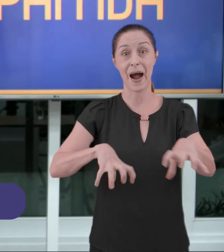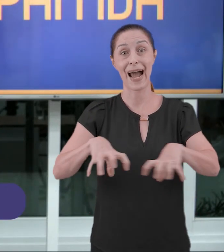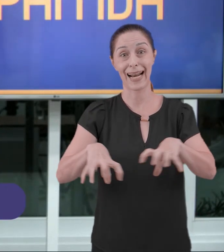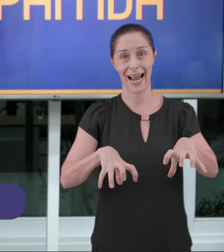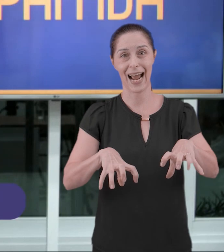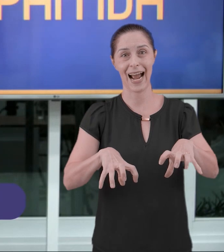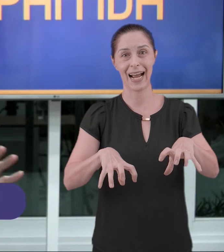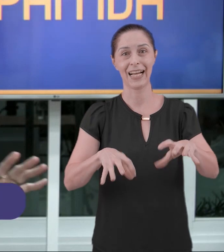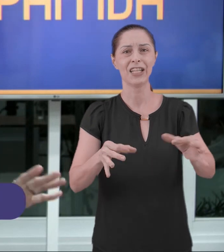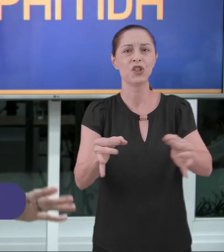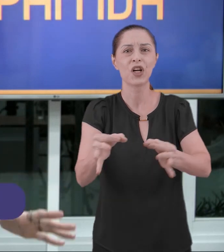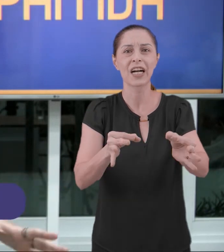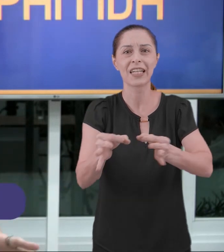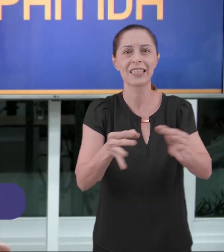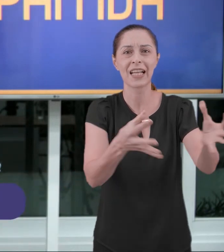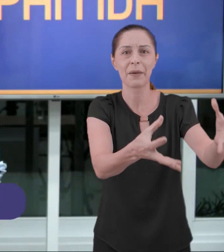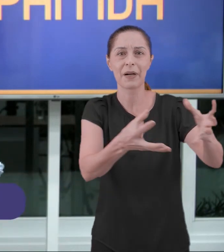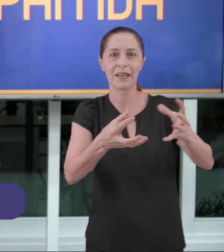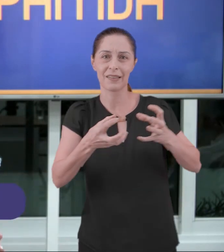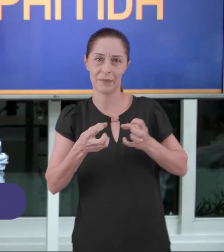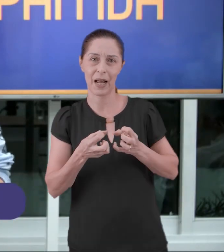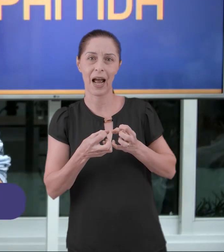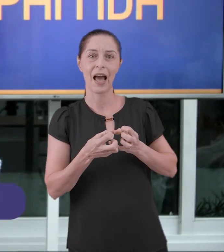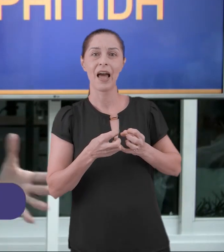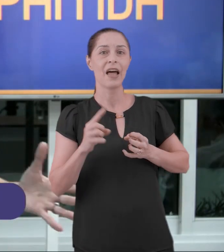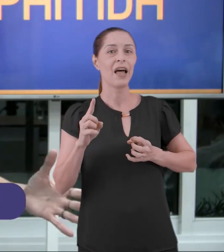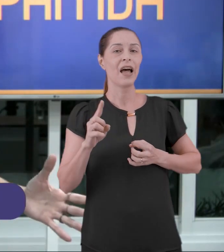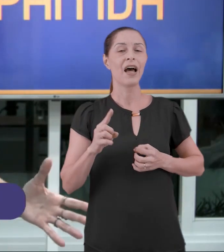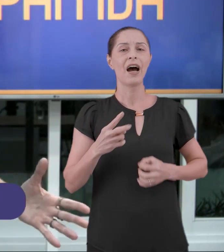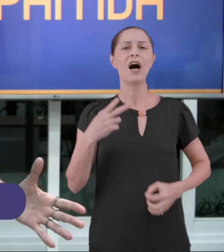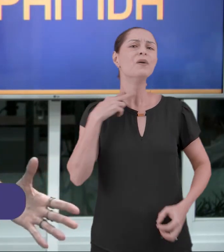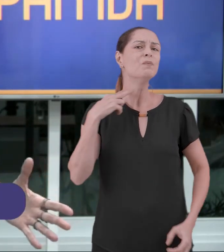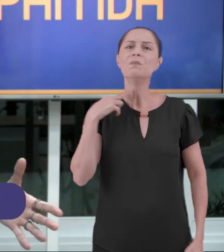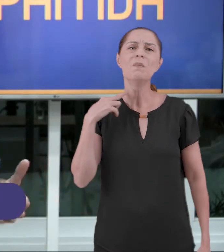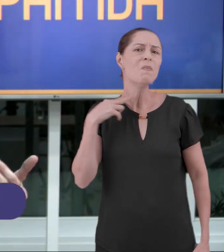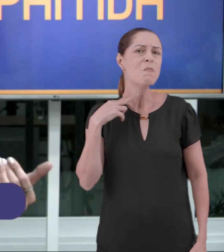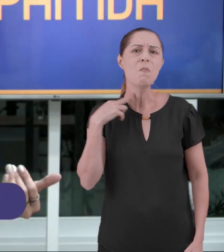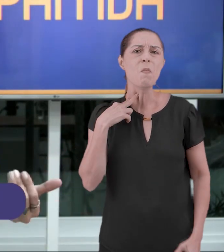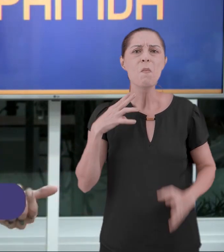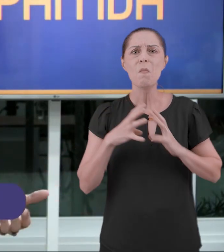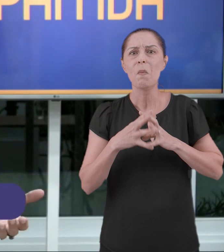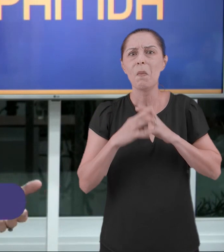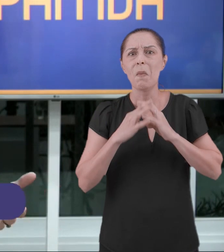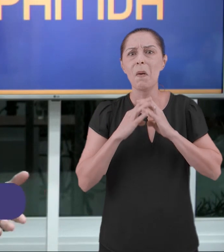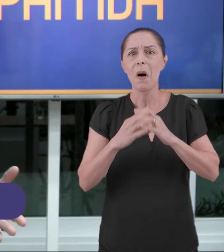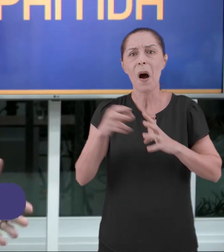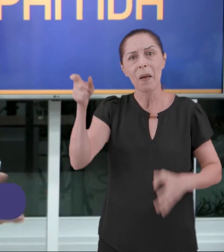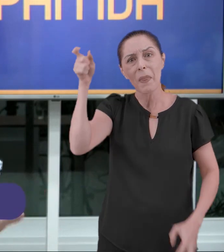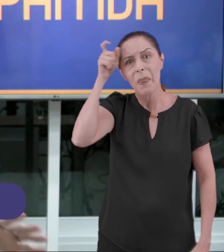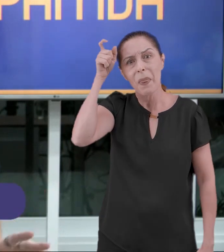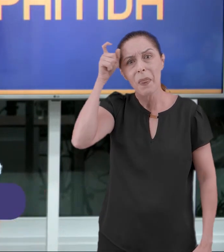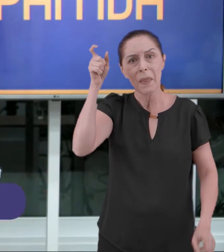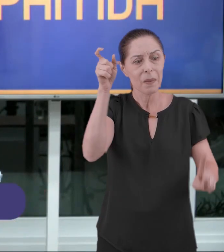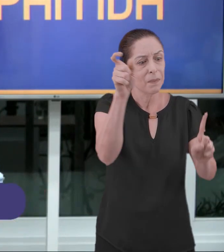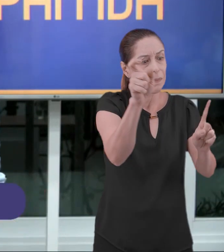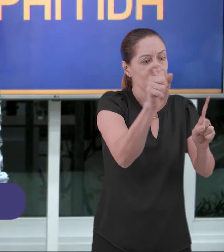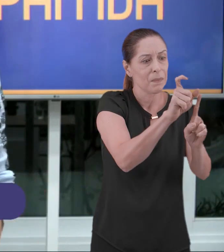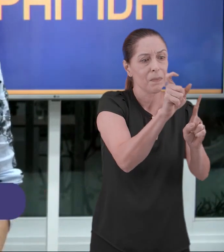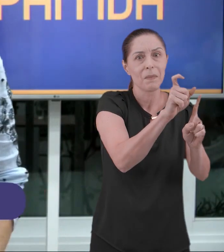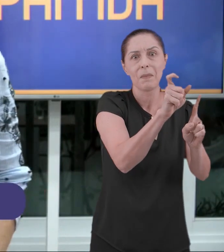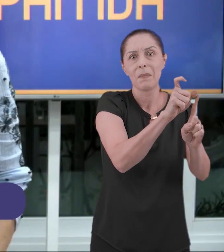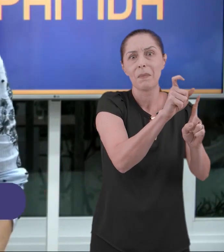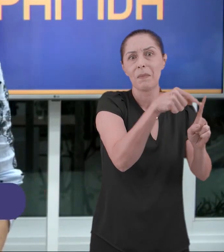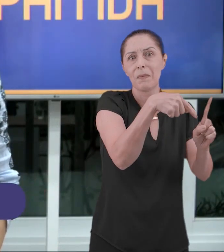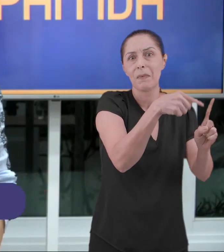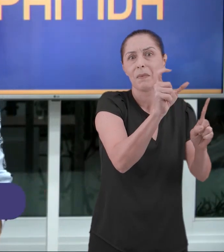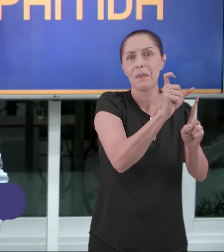essas pessoas e não confundir com demônios, às vezes, né, que é o caso que acontece em